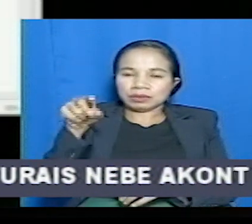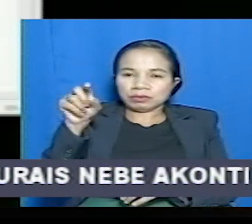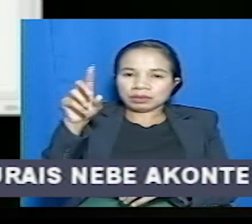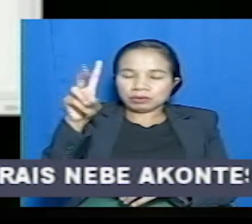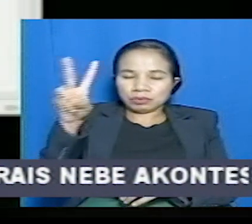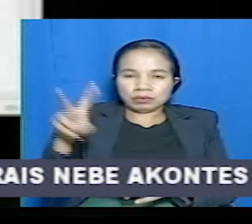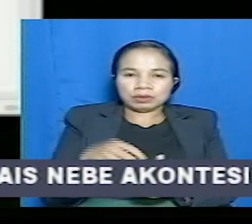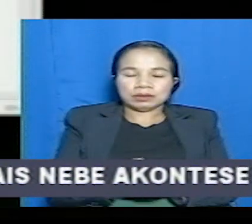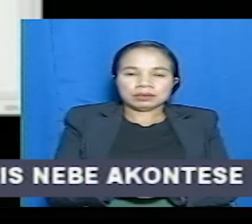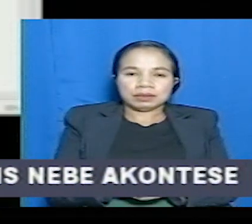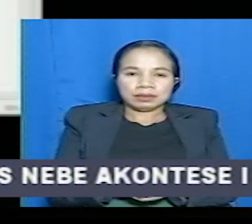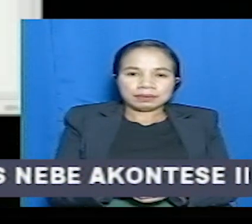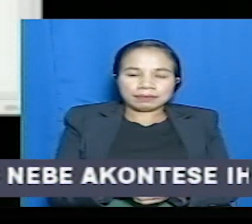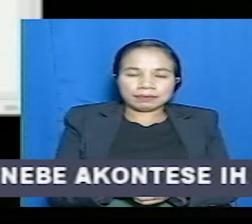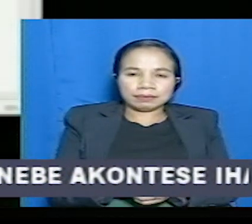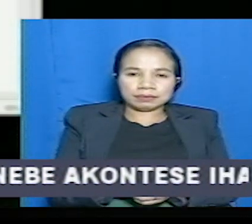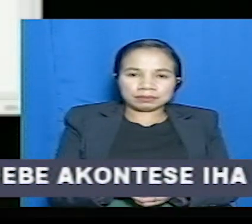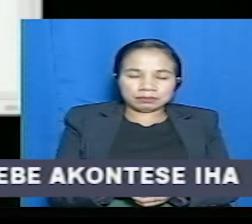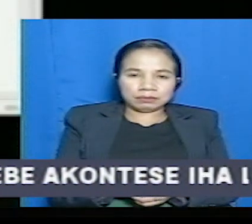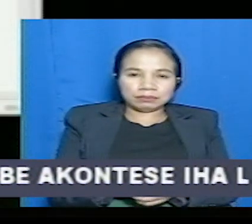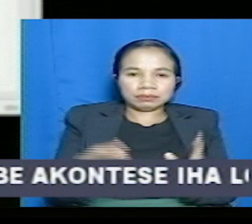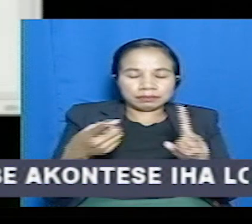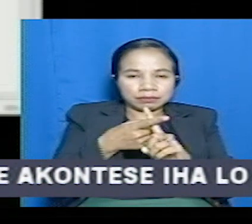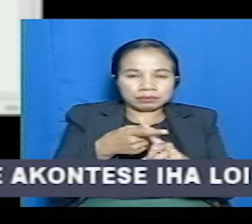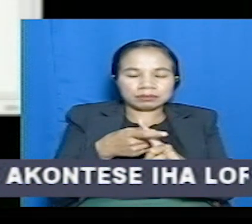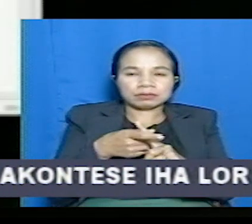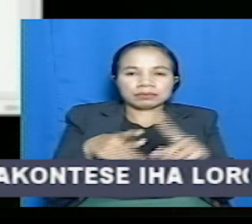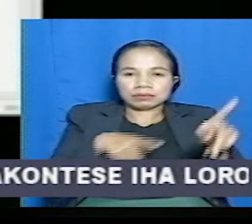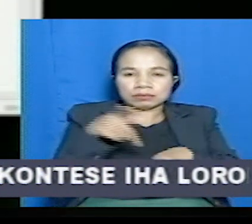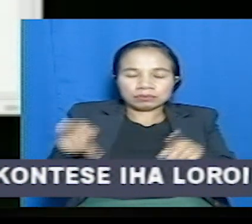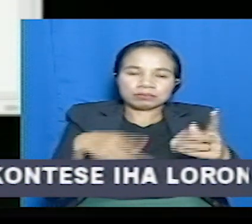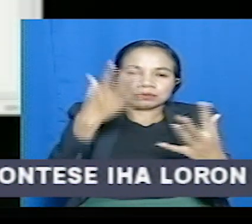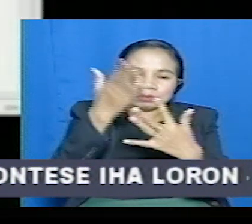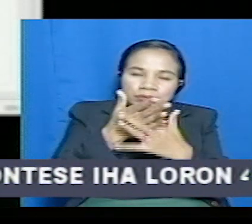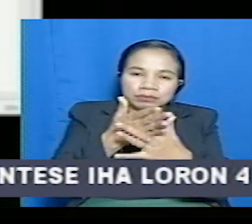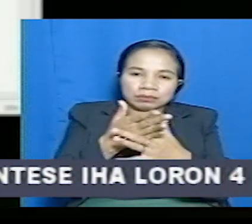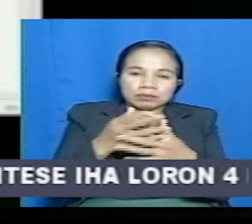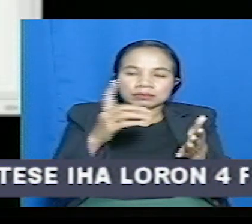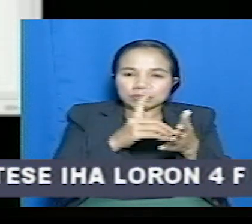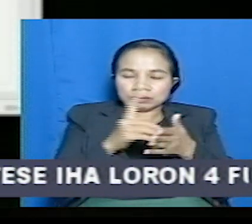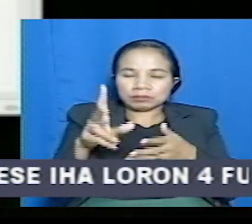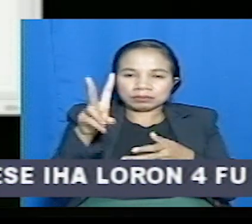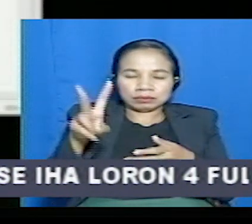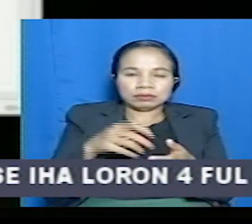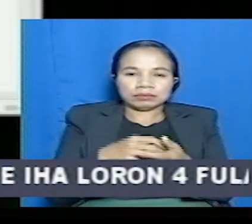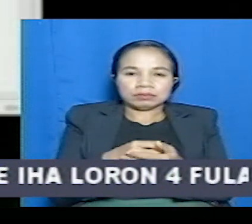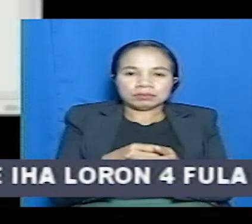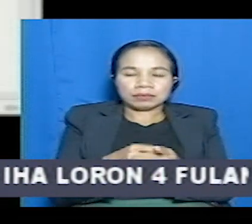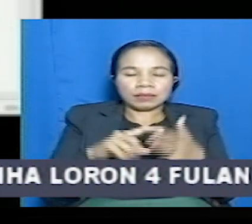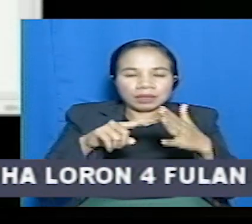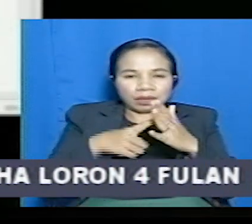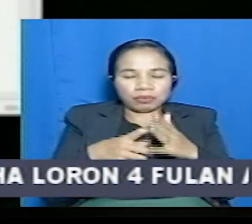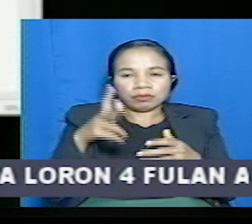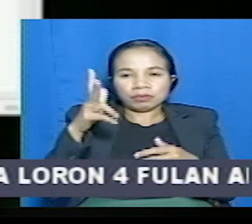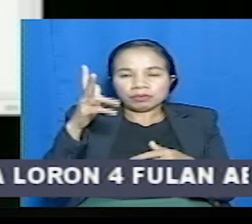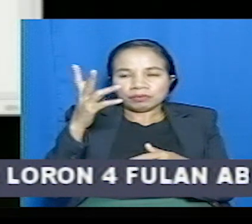Estimativa casos nebe positivo e a comunidade nelet e a semana tolo igus, né? Estimativa magné. Rahu Rússia